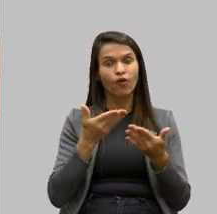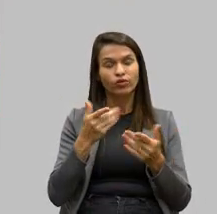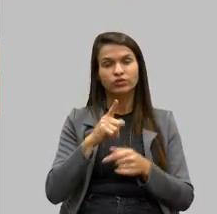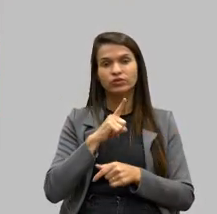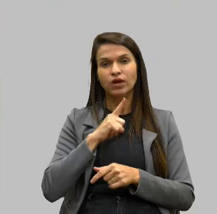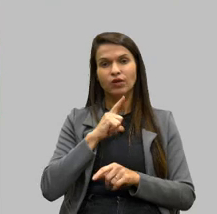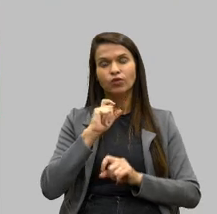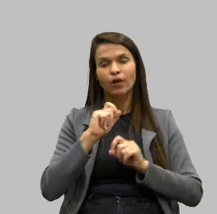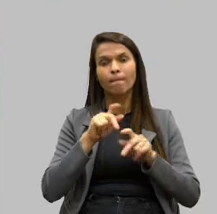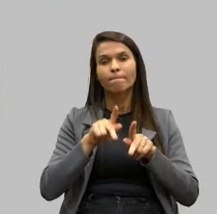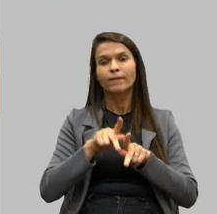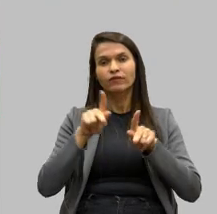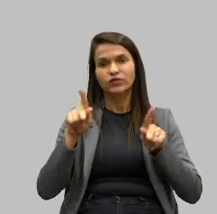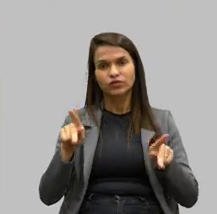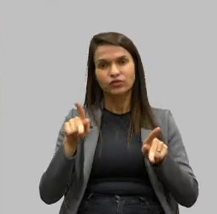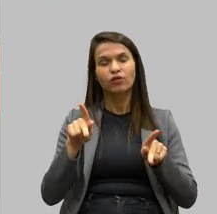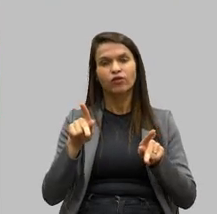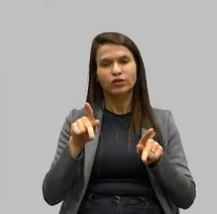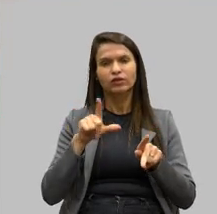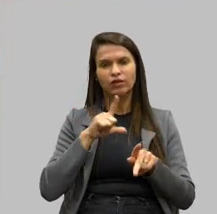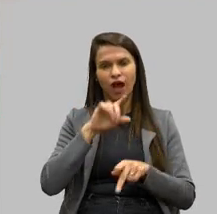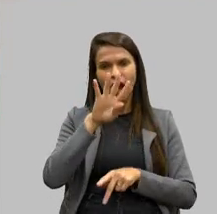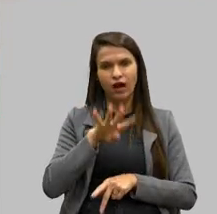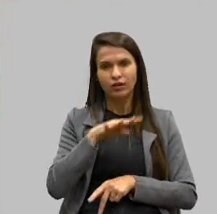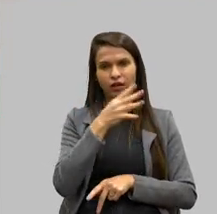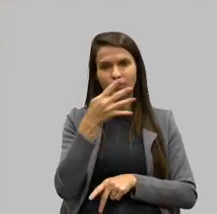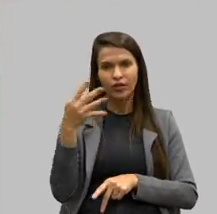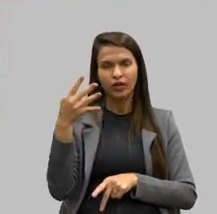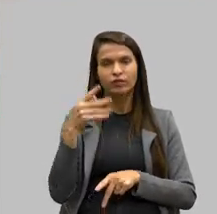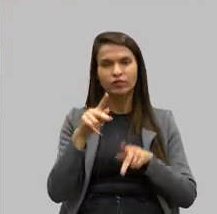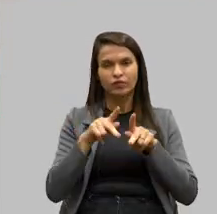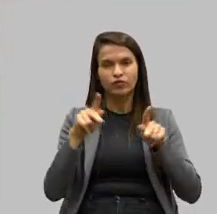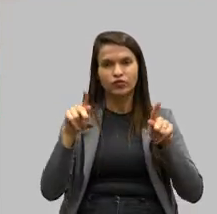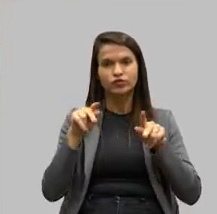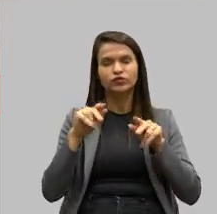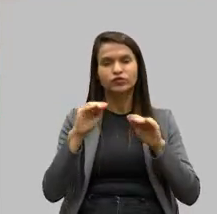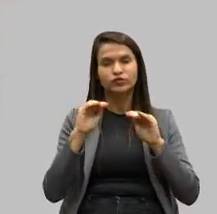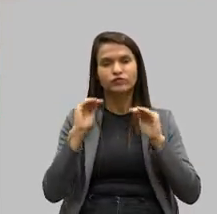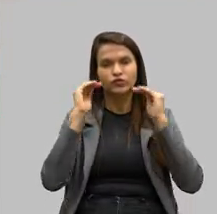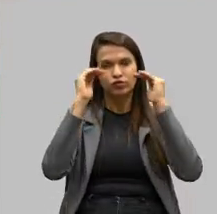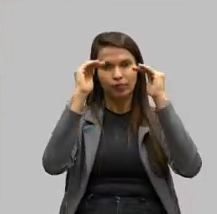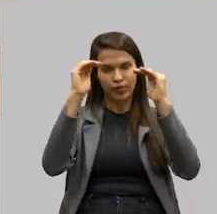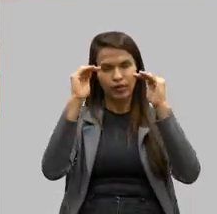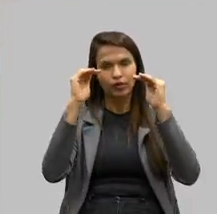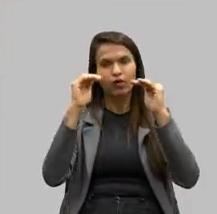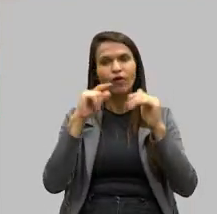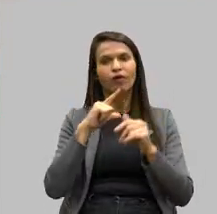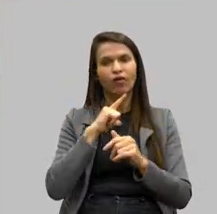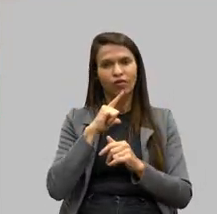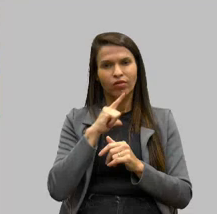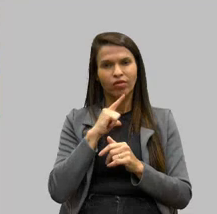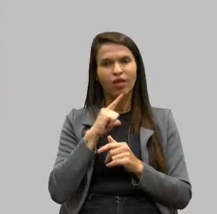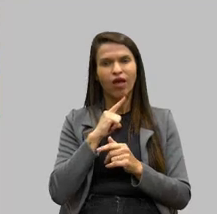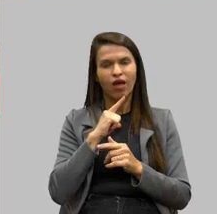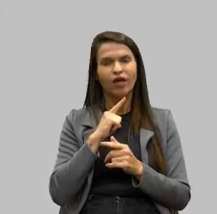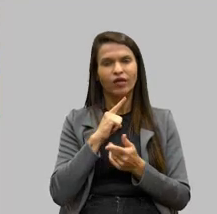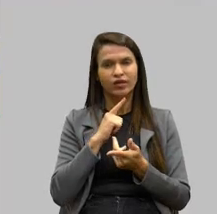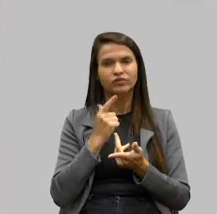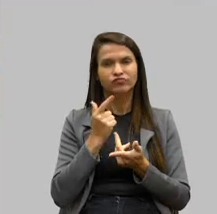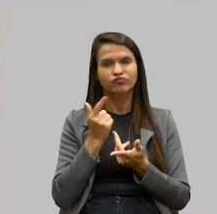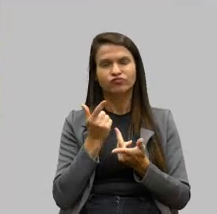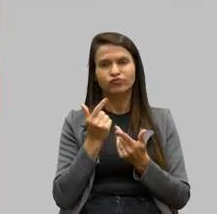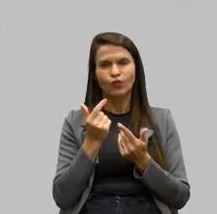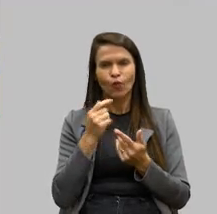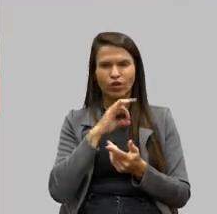docentes que têm a tabela docência de nível superior, você tem vencimentos básicos inferiores ao salário mínimo.